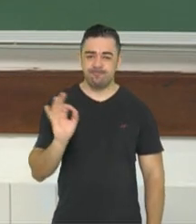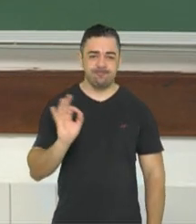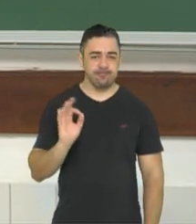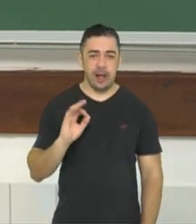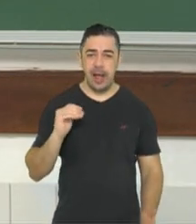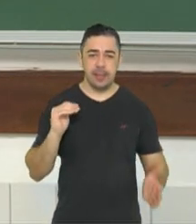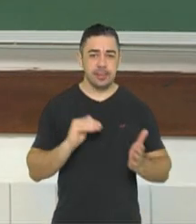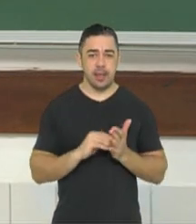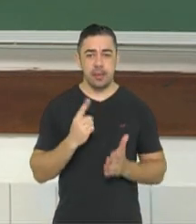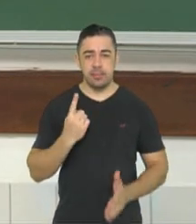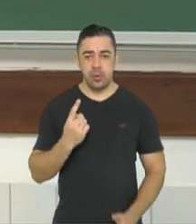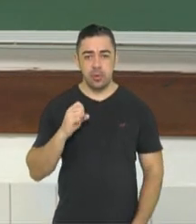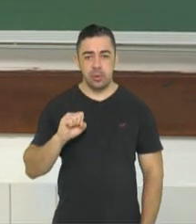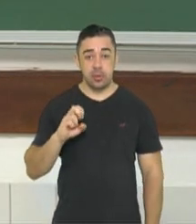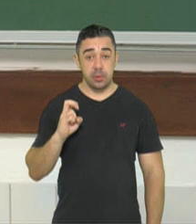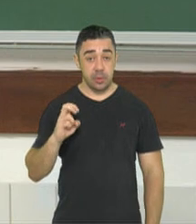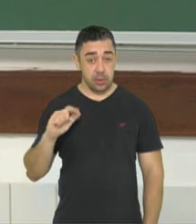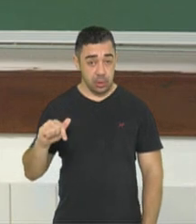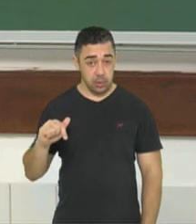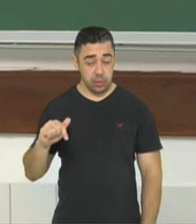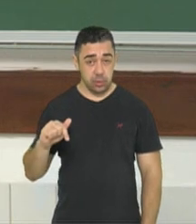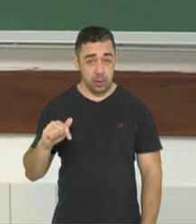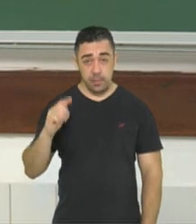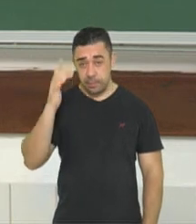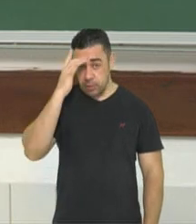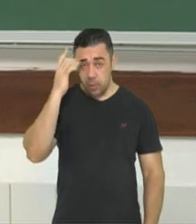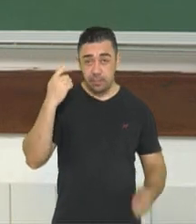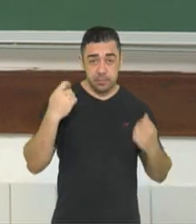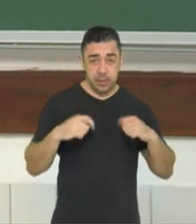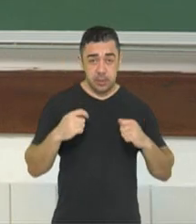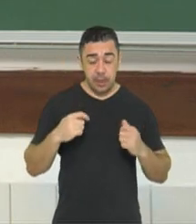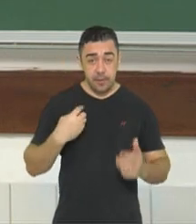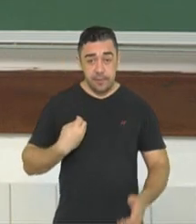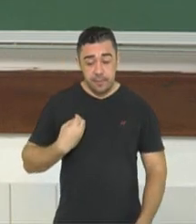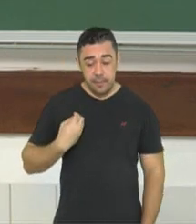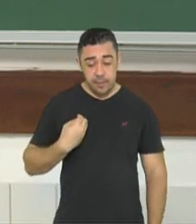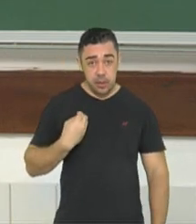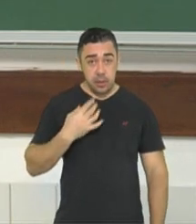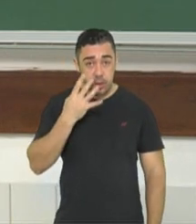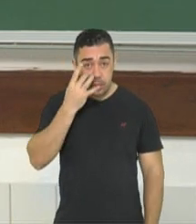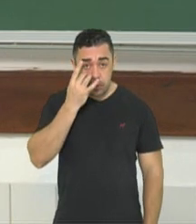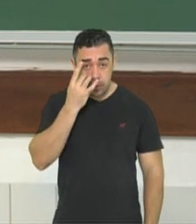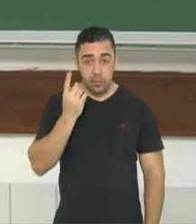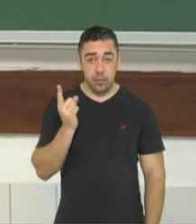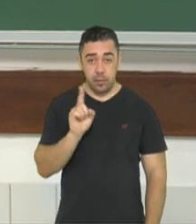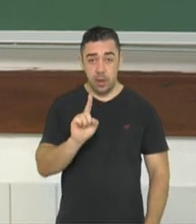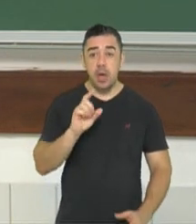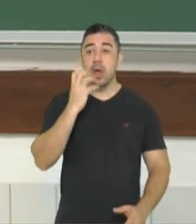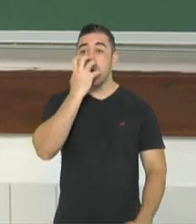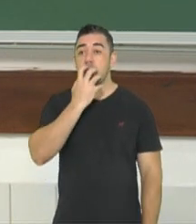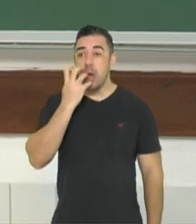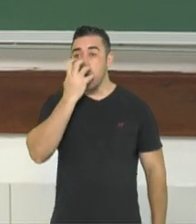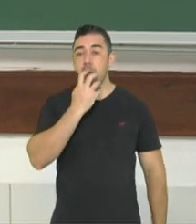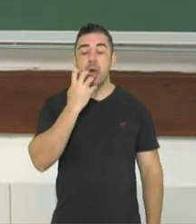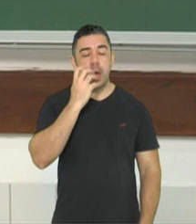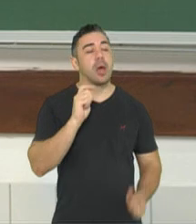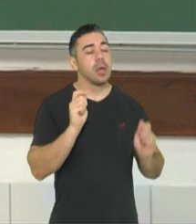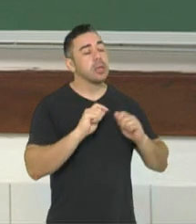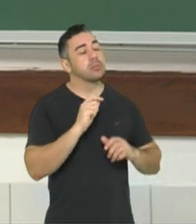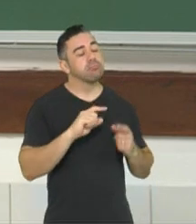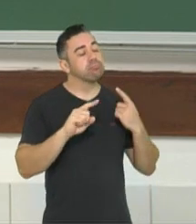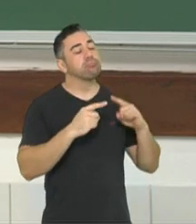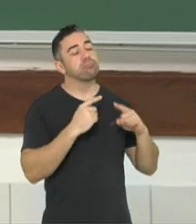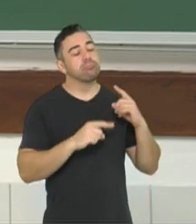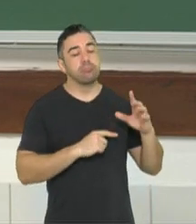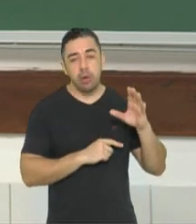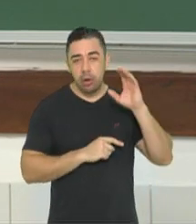até 1857. A pessoa tinha que estar presente ao vivo, falando ou cantando, para poder a gente escutar